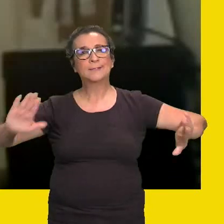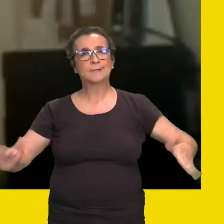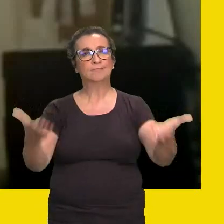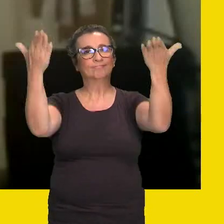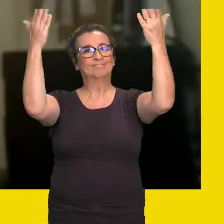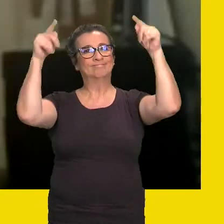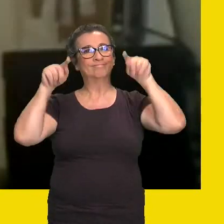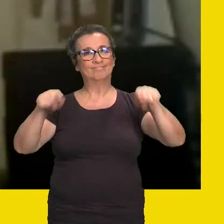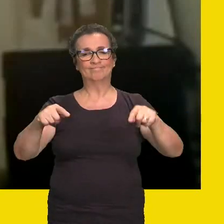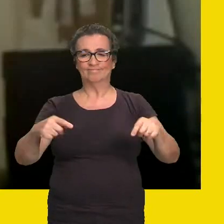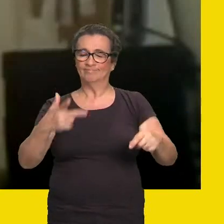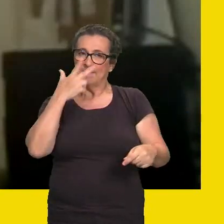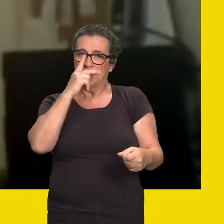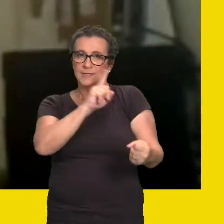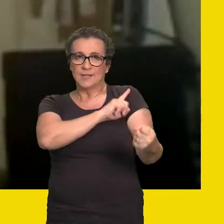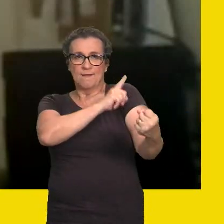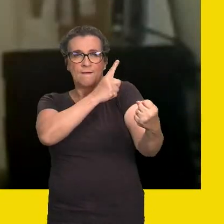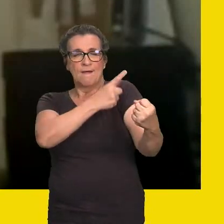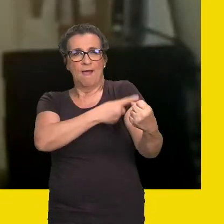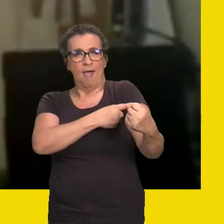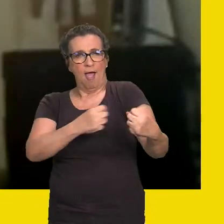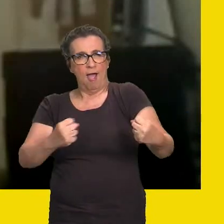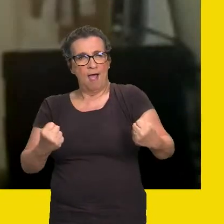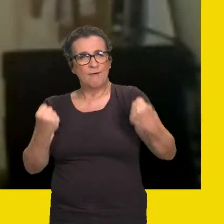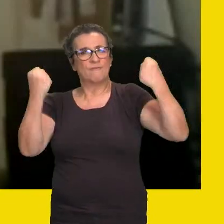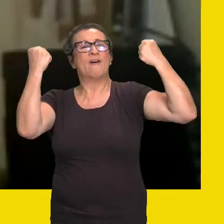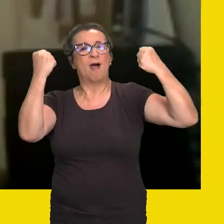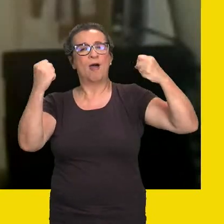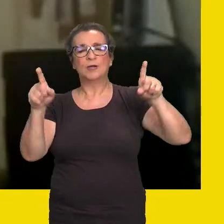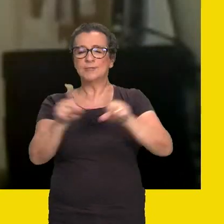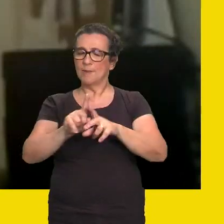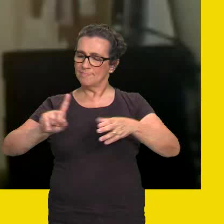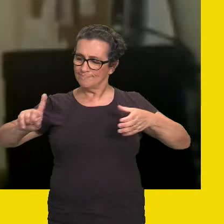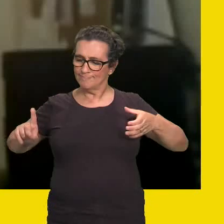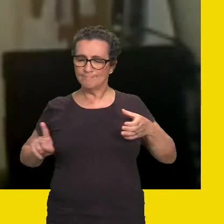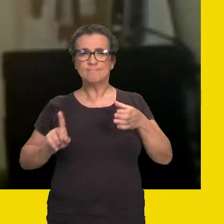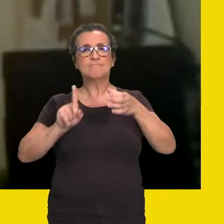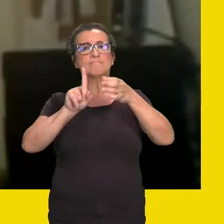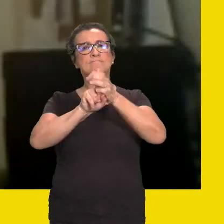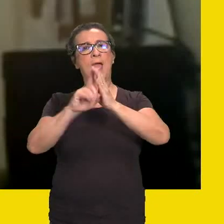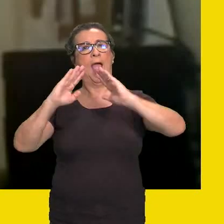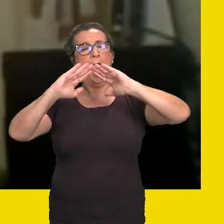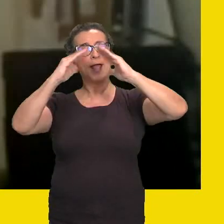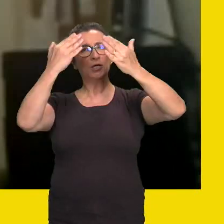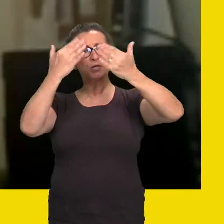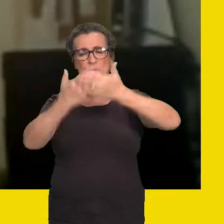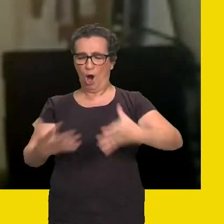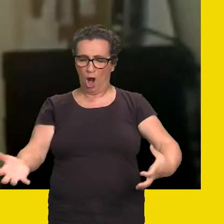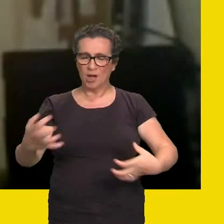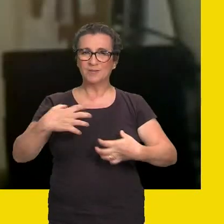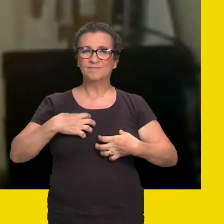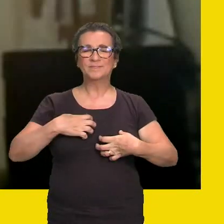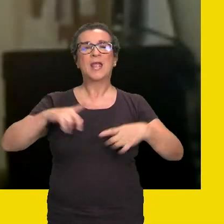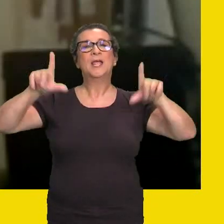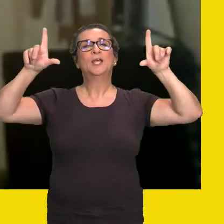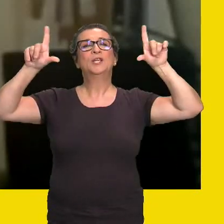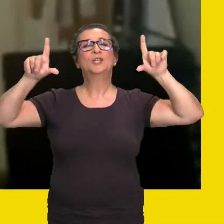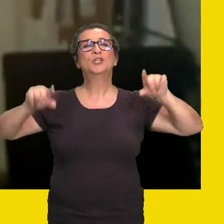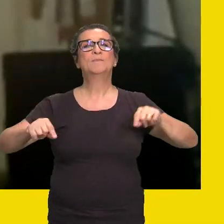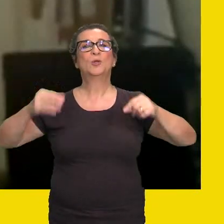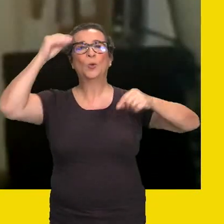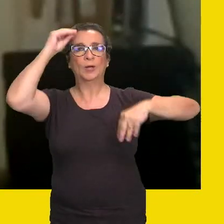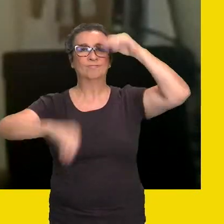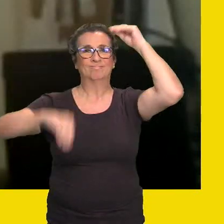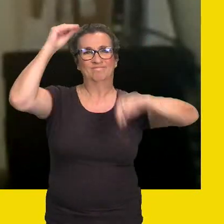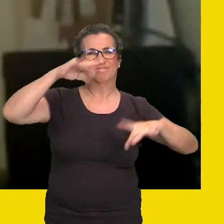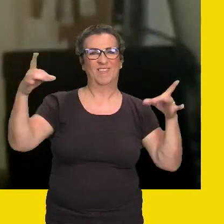se fortaleça, fortaleça o pertencimento à escola e diminua a evasão, porque não é